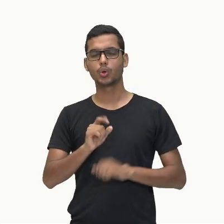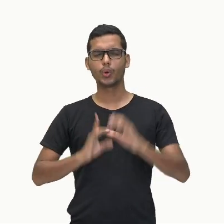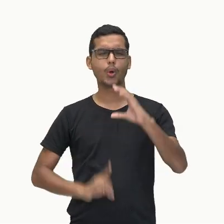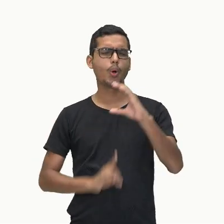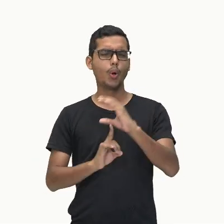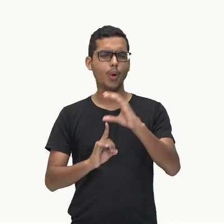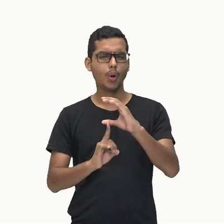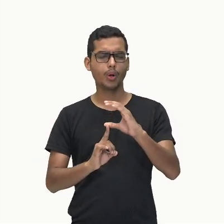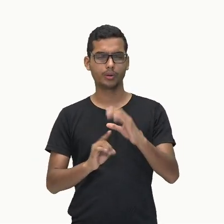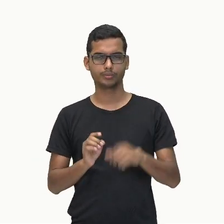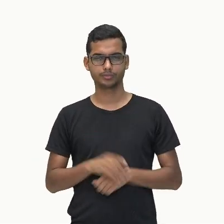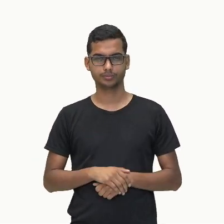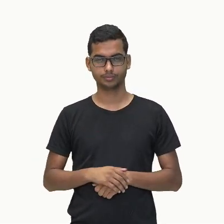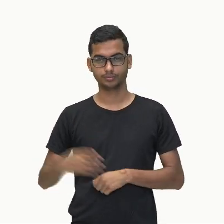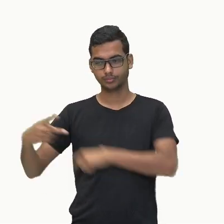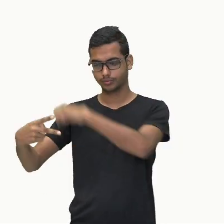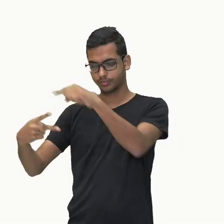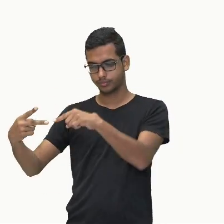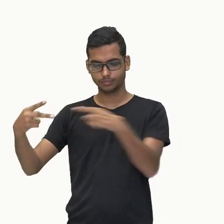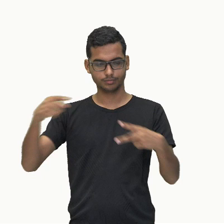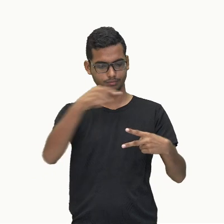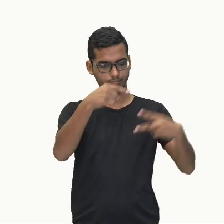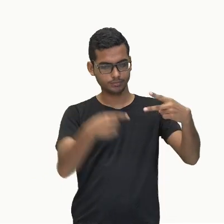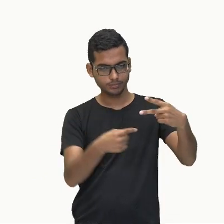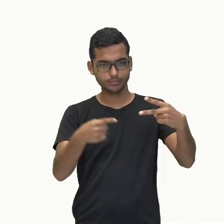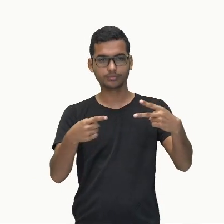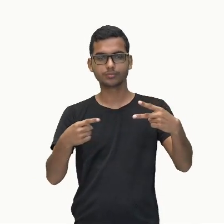aqui ao conjunto A,